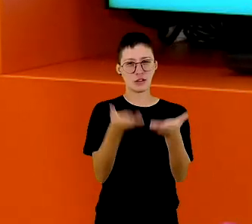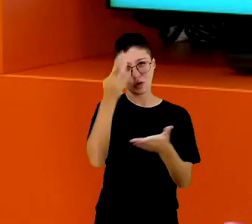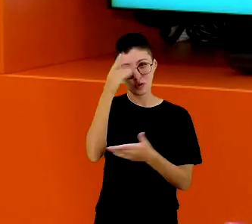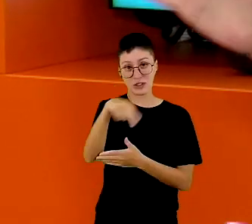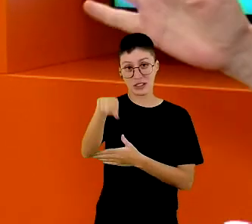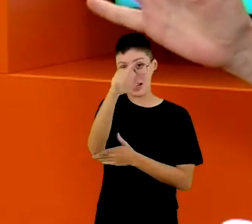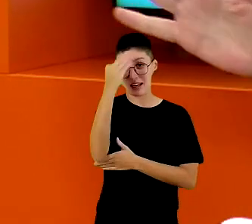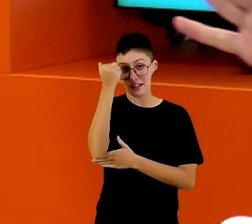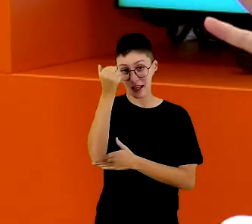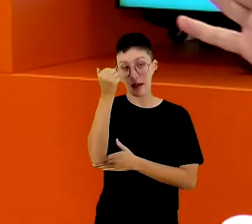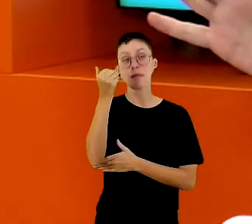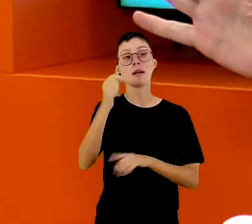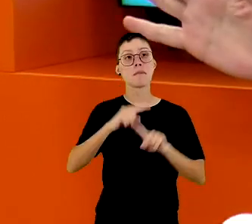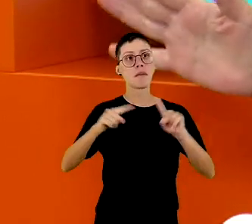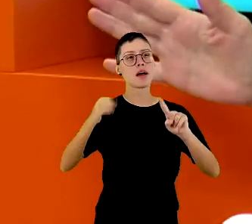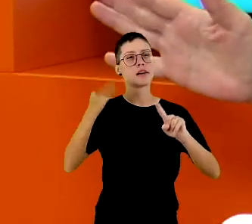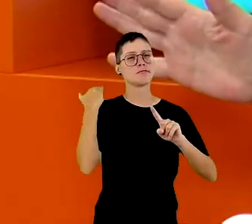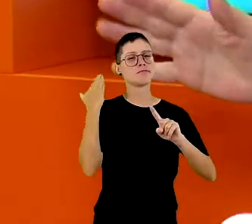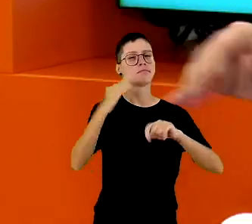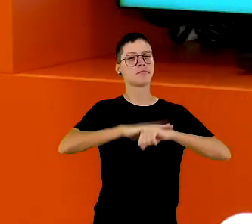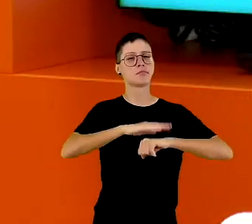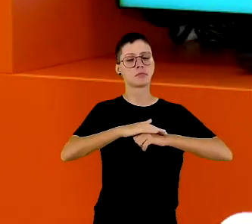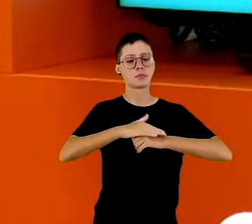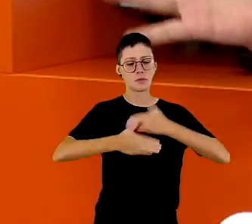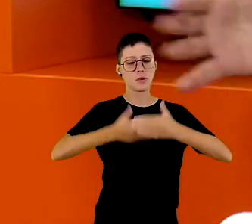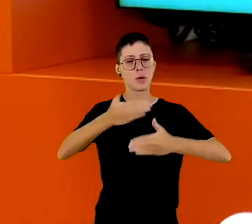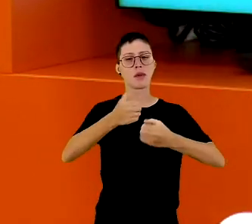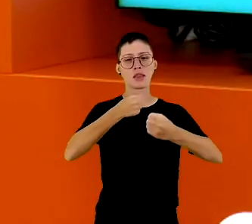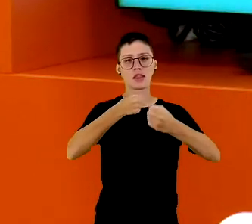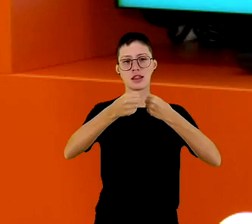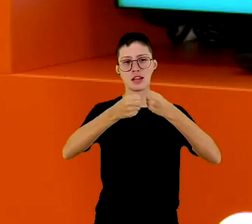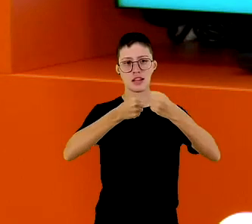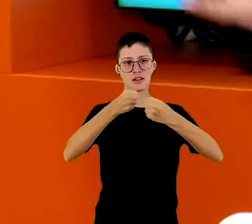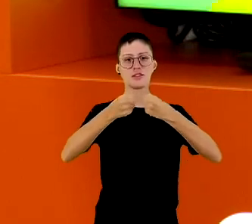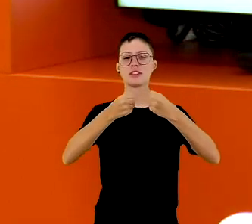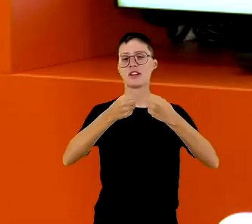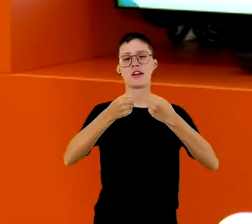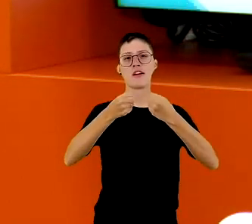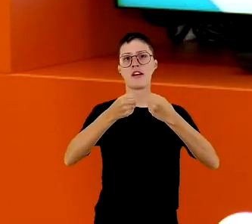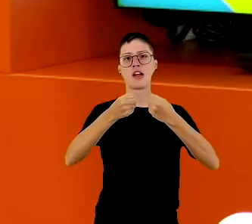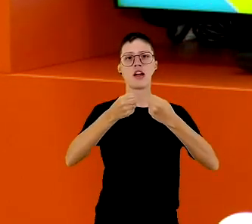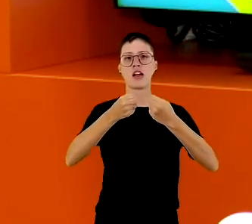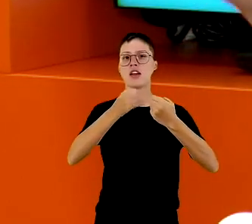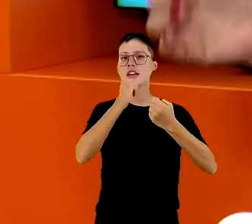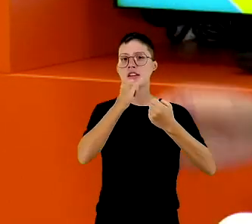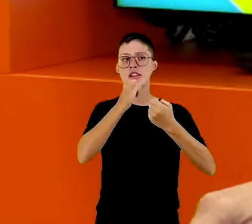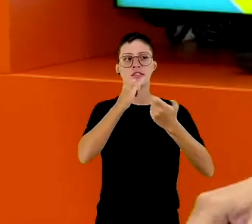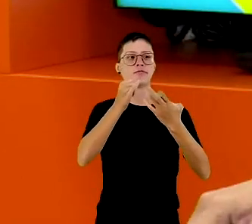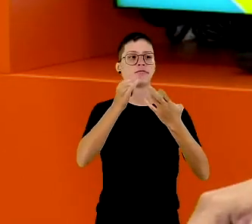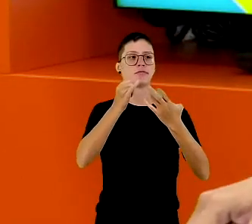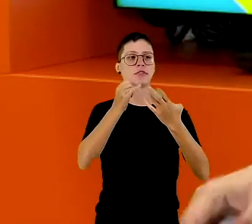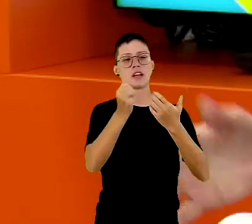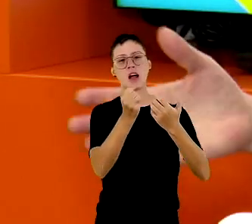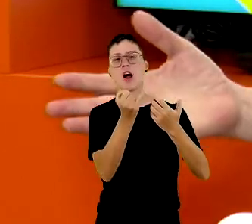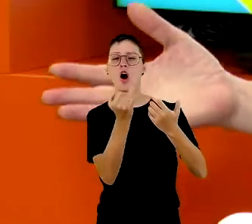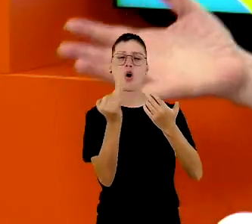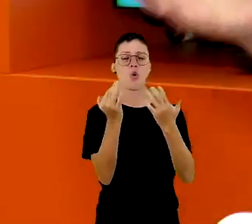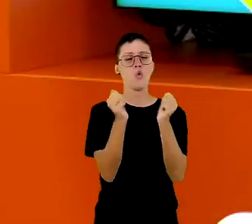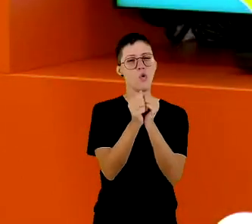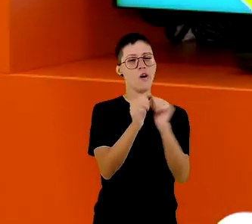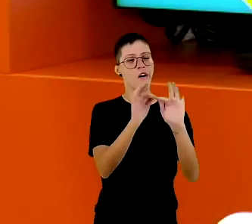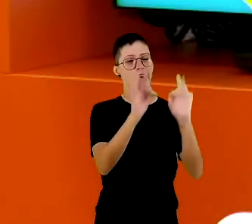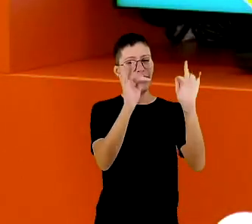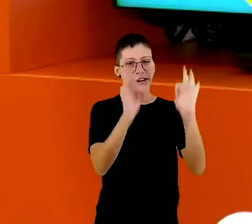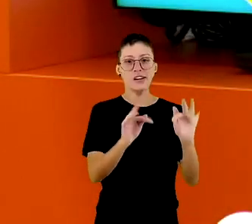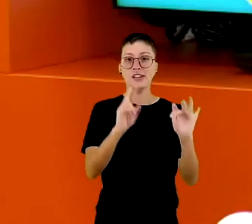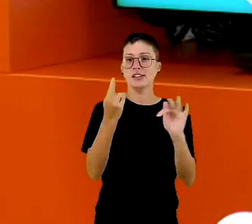gente, durante um processo de entrevistas, né, com Foca, com alguns clientes e fornecedores nossos, a gente trouxe e